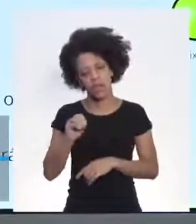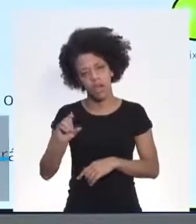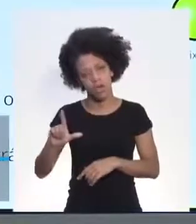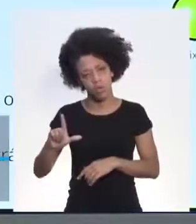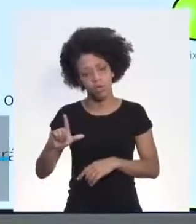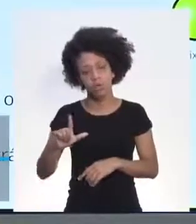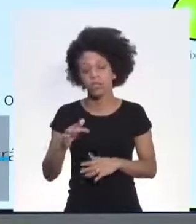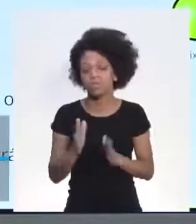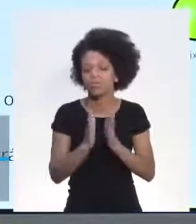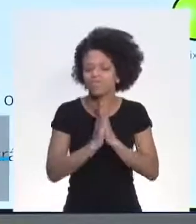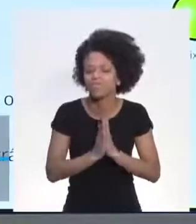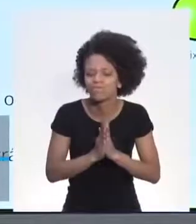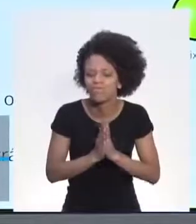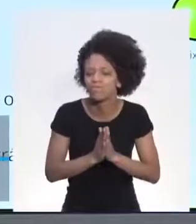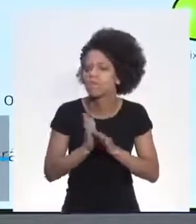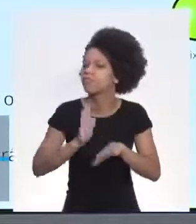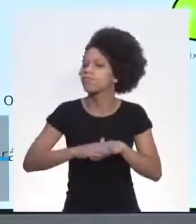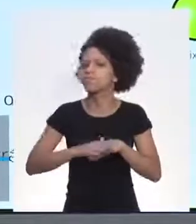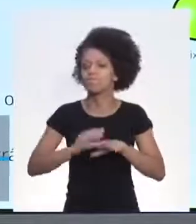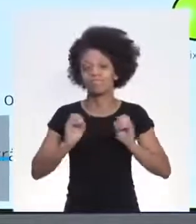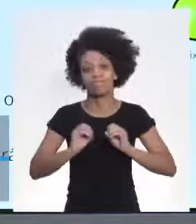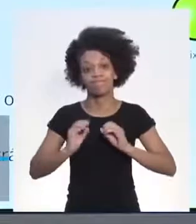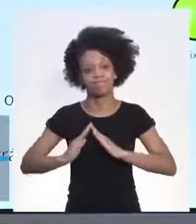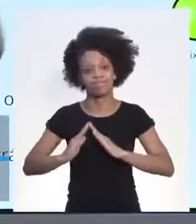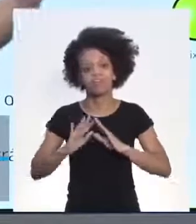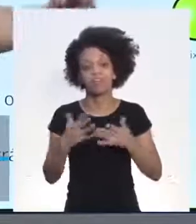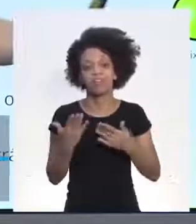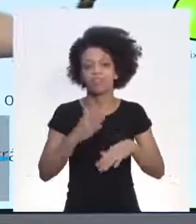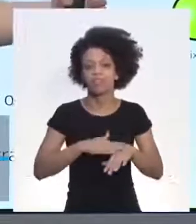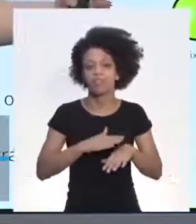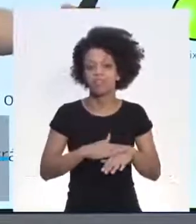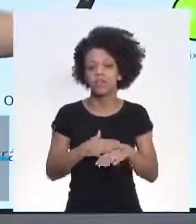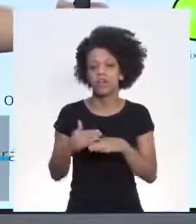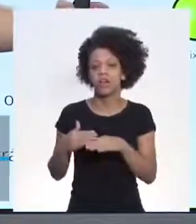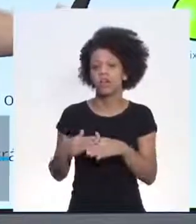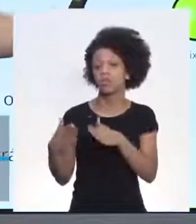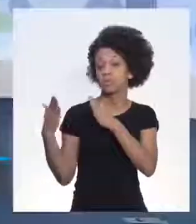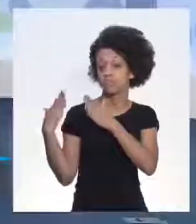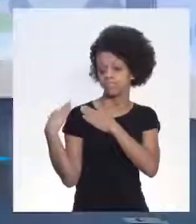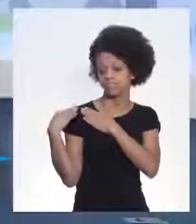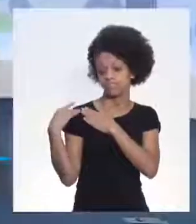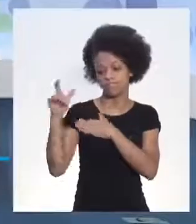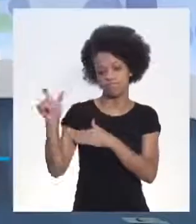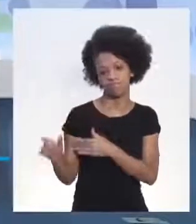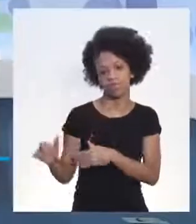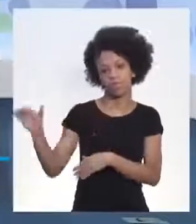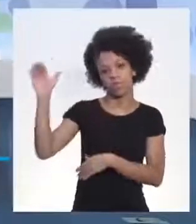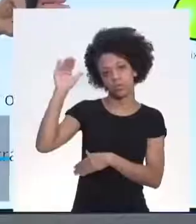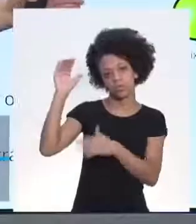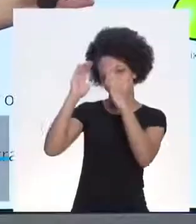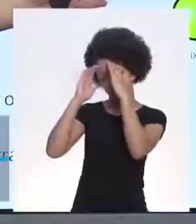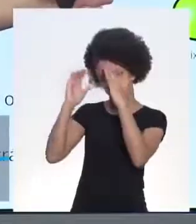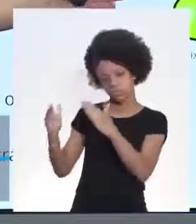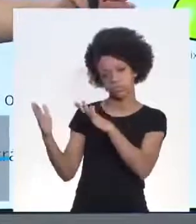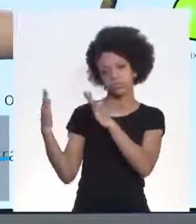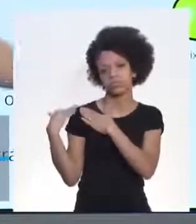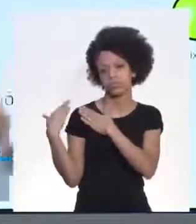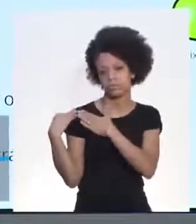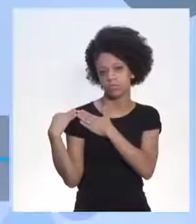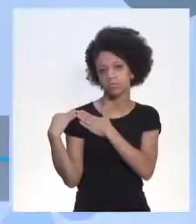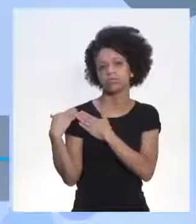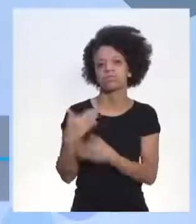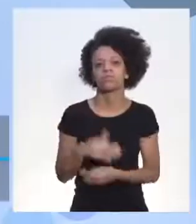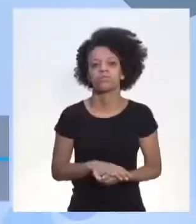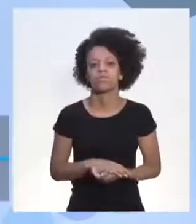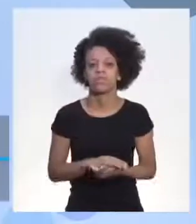não repitam isso em casa. Eu vou fazer aqui, eu estou na responsabilidade de um adulto aqui, mais velho que eu, né? O Osmar